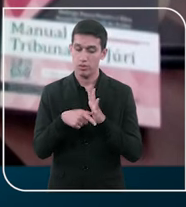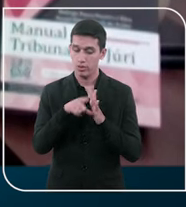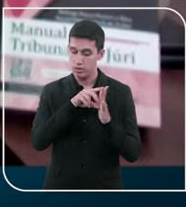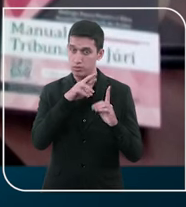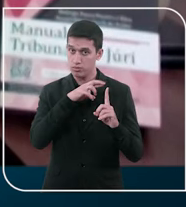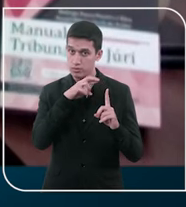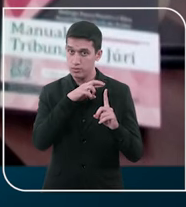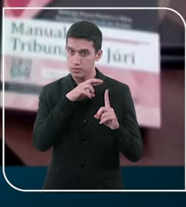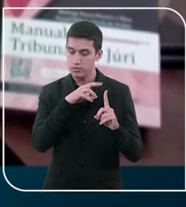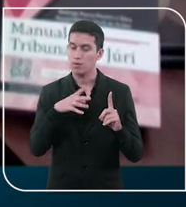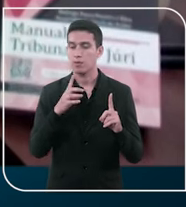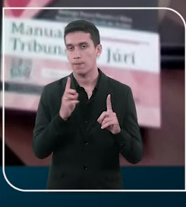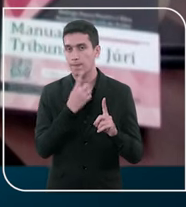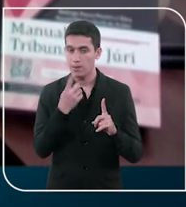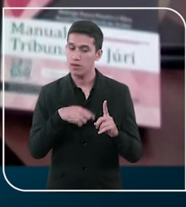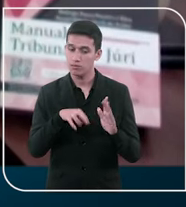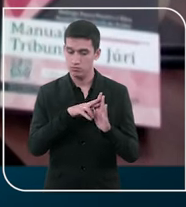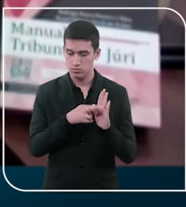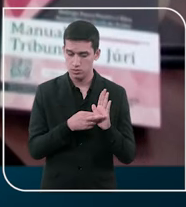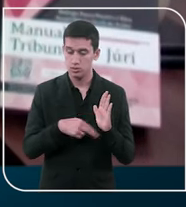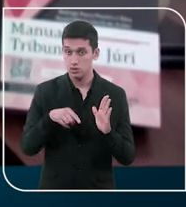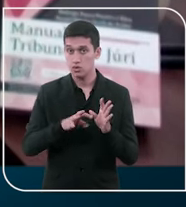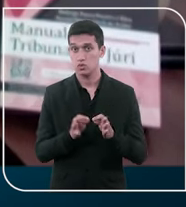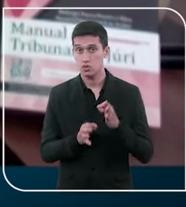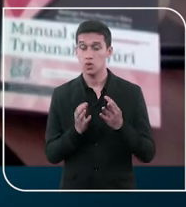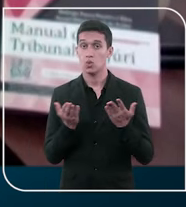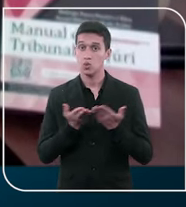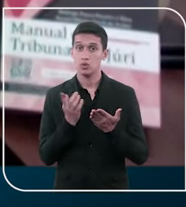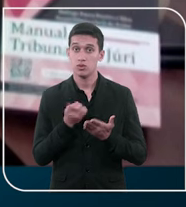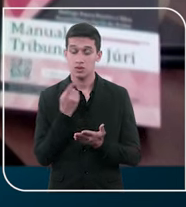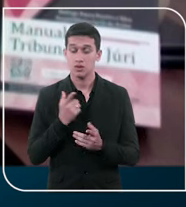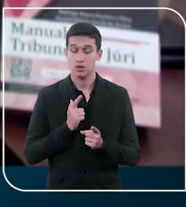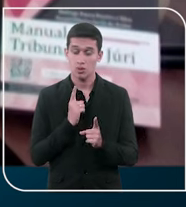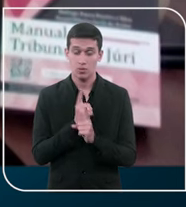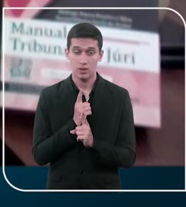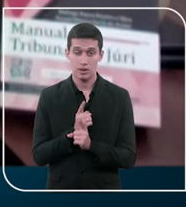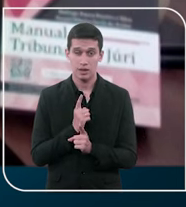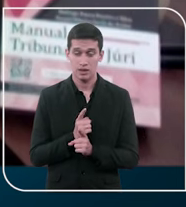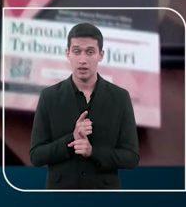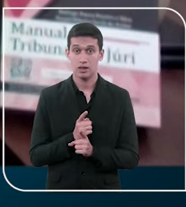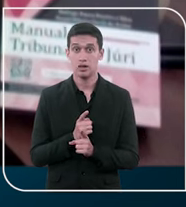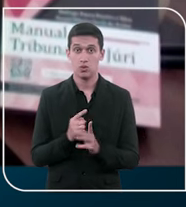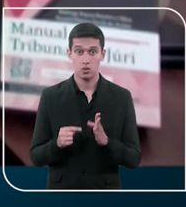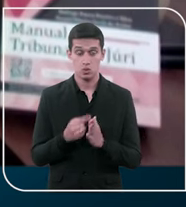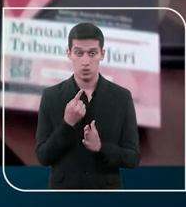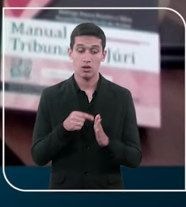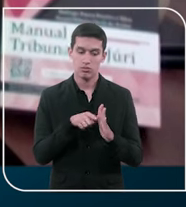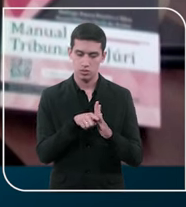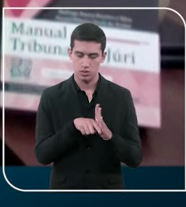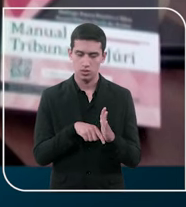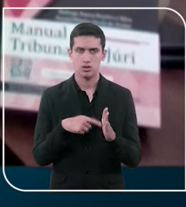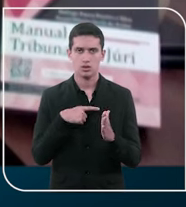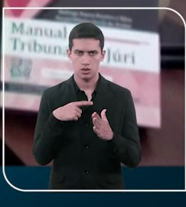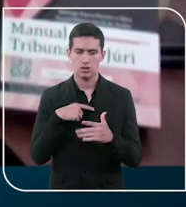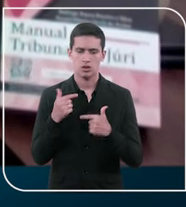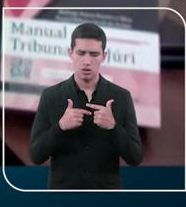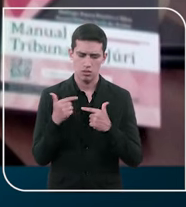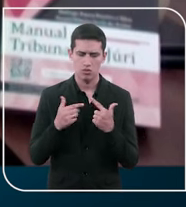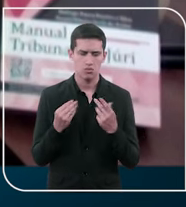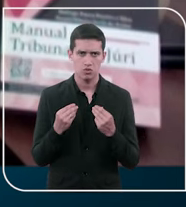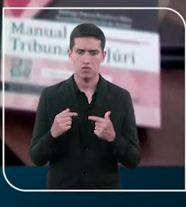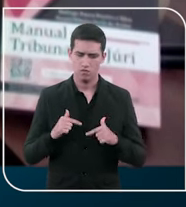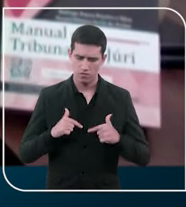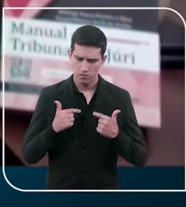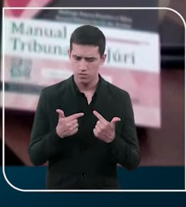Olha, pelo nosso ordenamento jurídico atual, em que nós temos uma base, um modelo inquisitorial que ainda atua